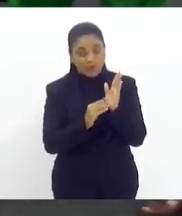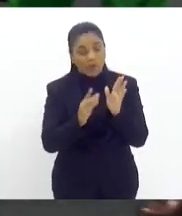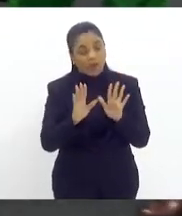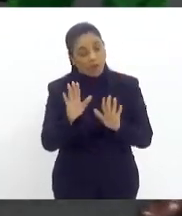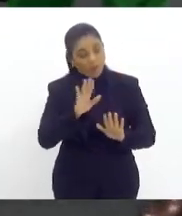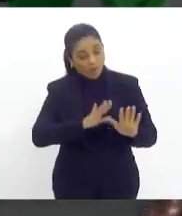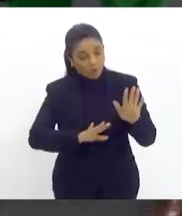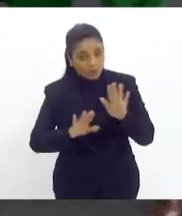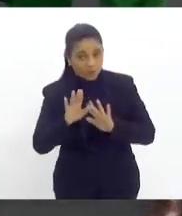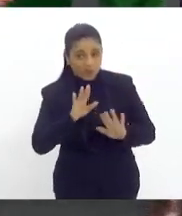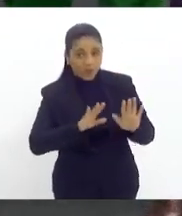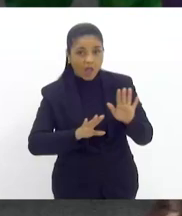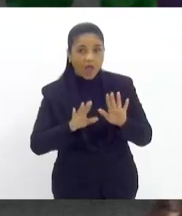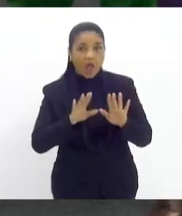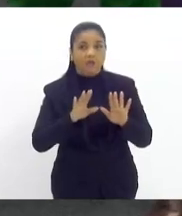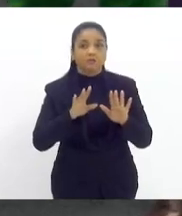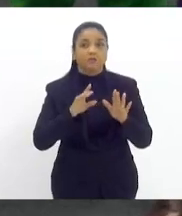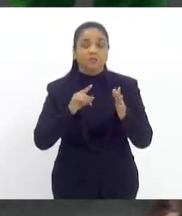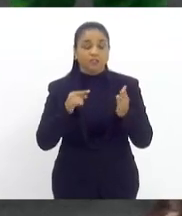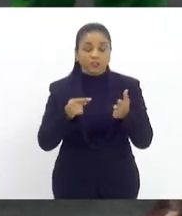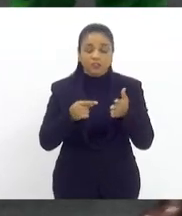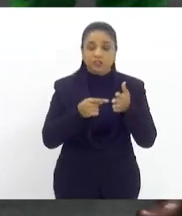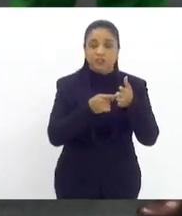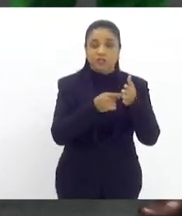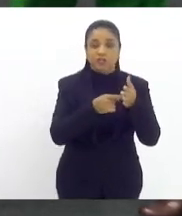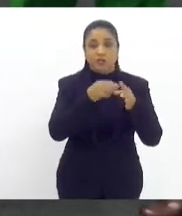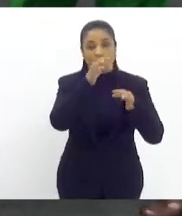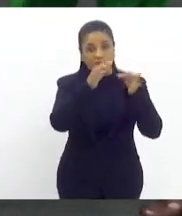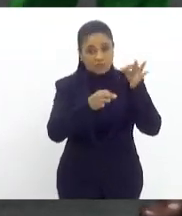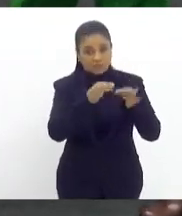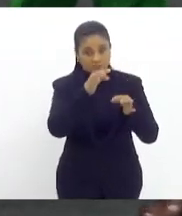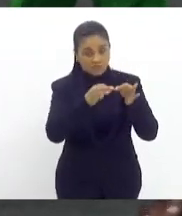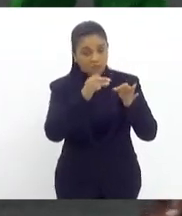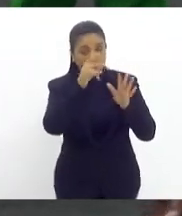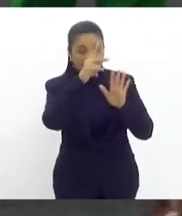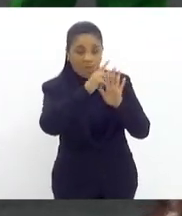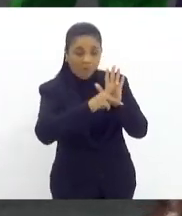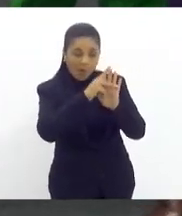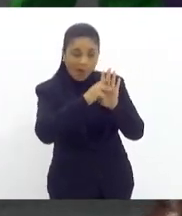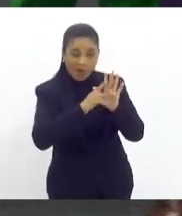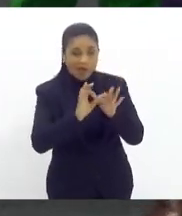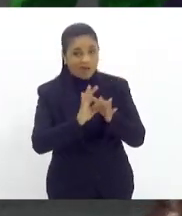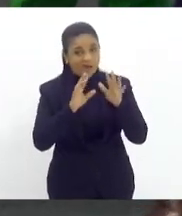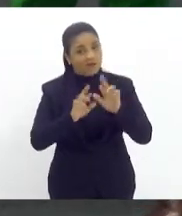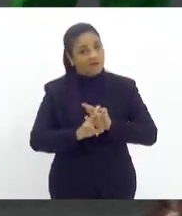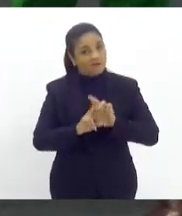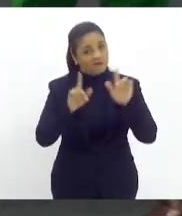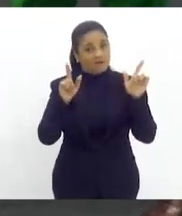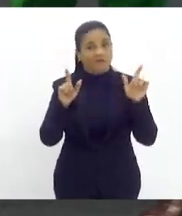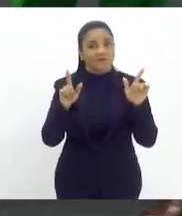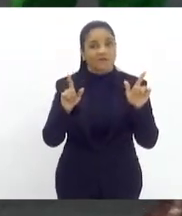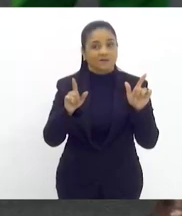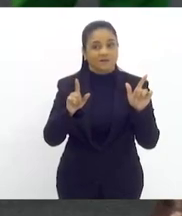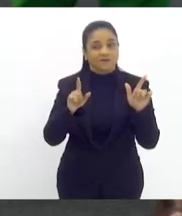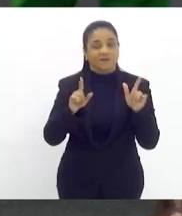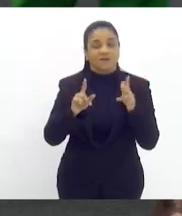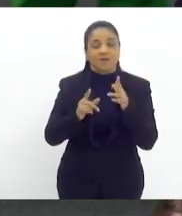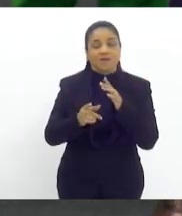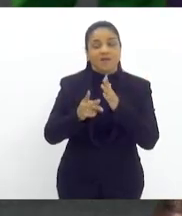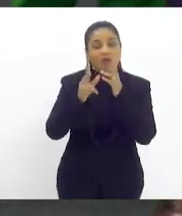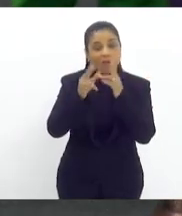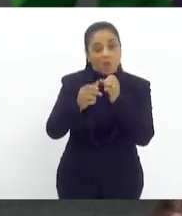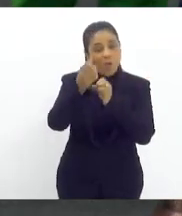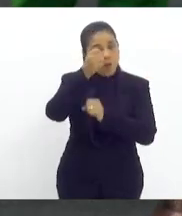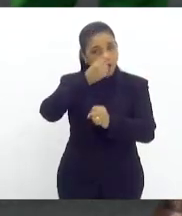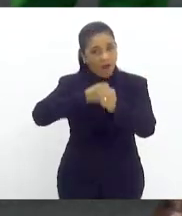transformando indicação legislativa e projeto autorizativo igual aquelas discussões que nós tivemos aqui no passado de